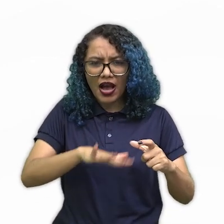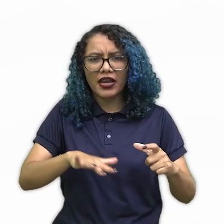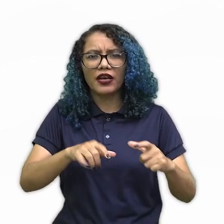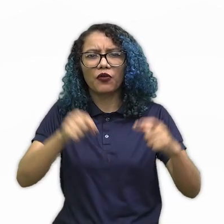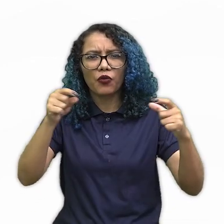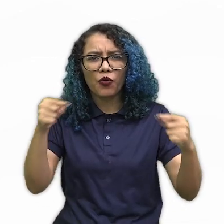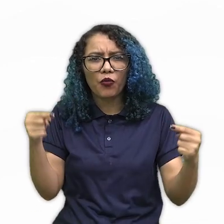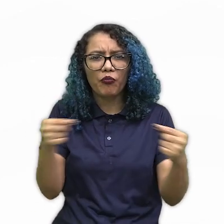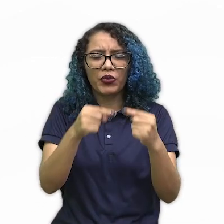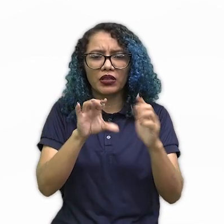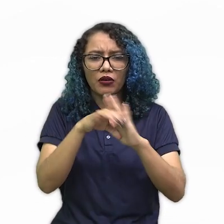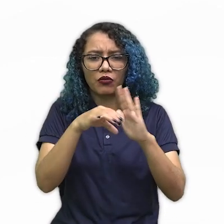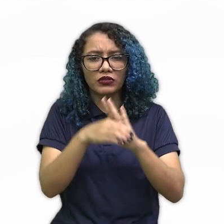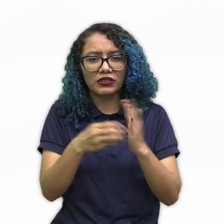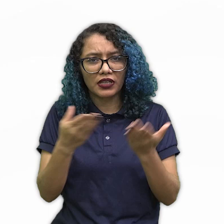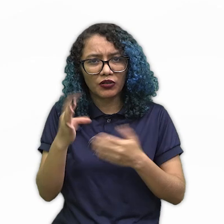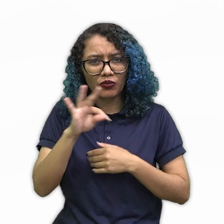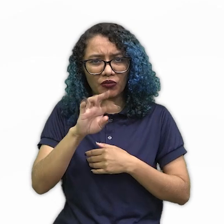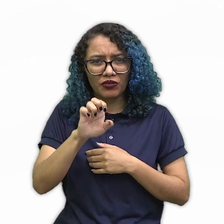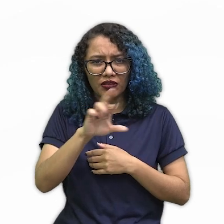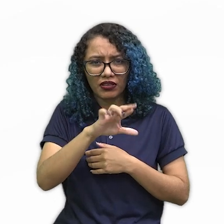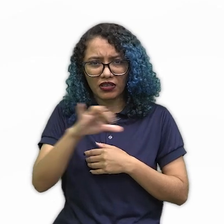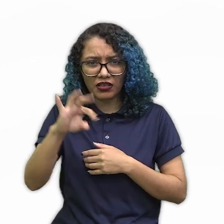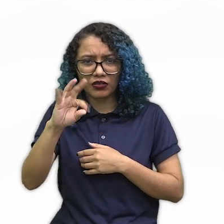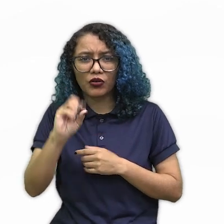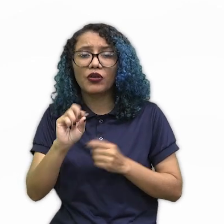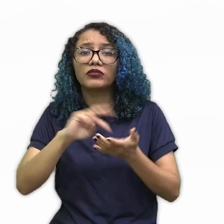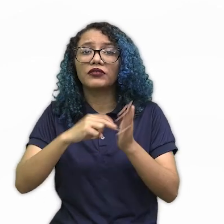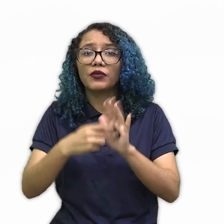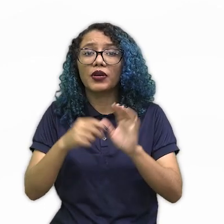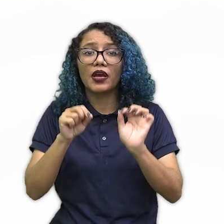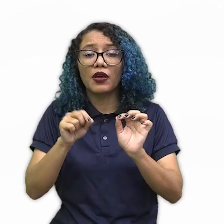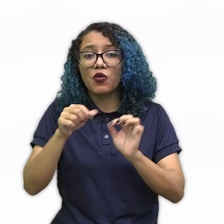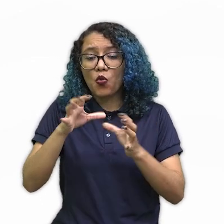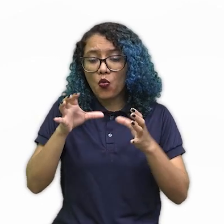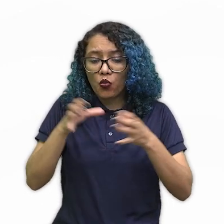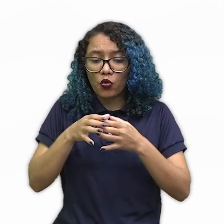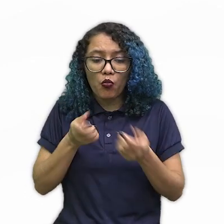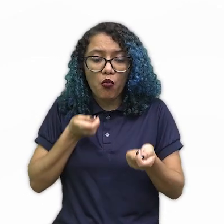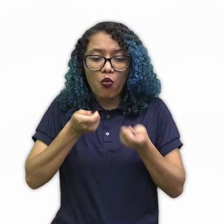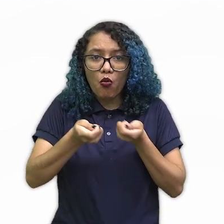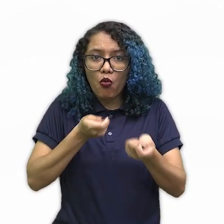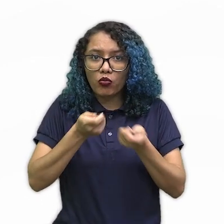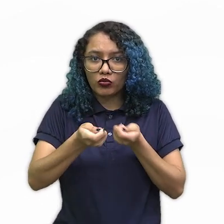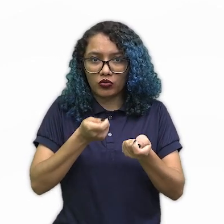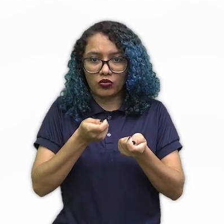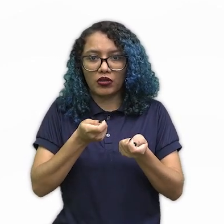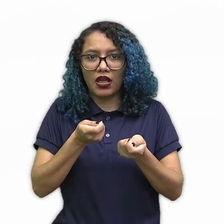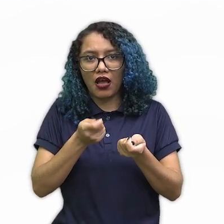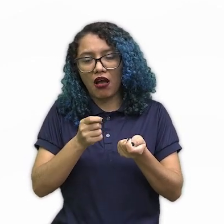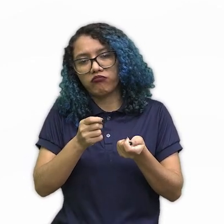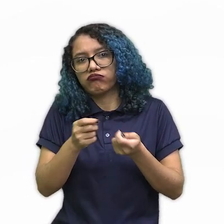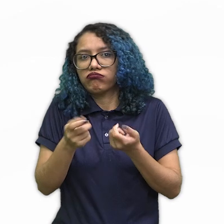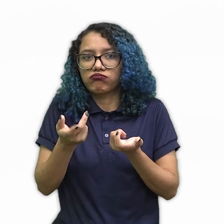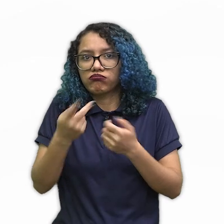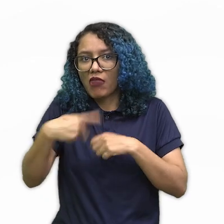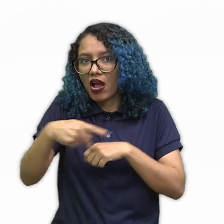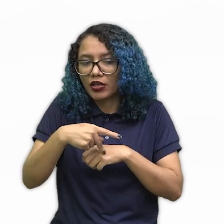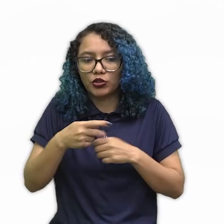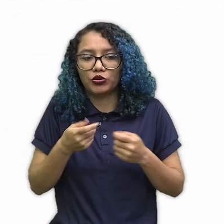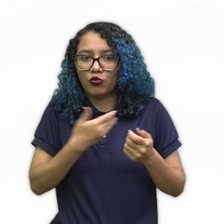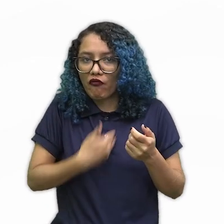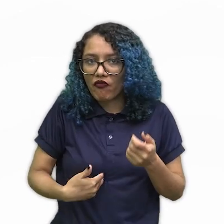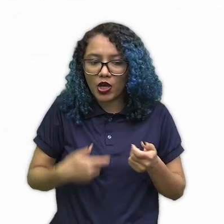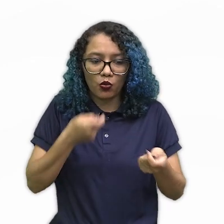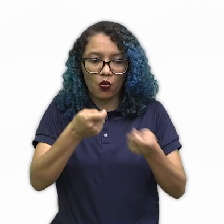poder exercido por um grupo, por um indivíduo ou por uma nação sobre esse espaço. E aí a